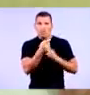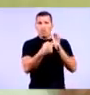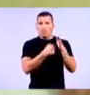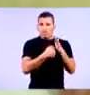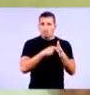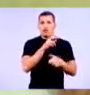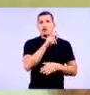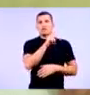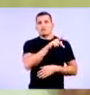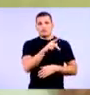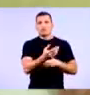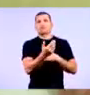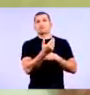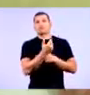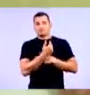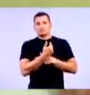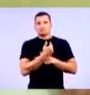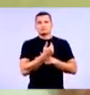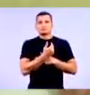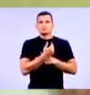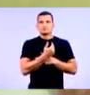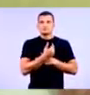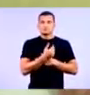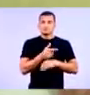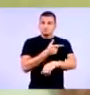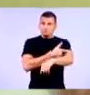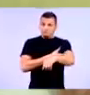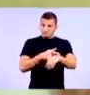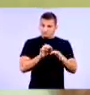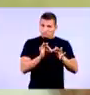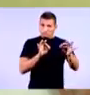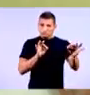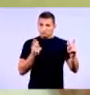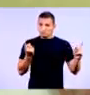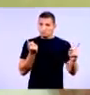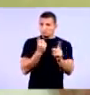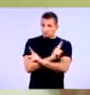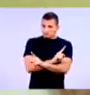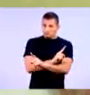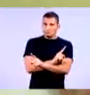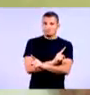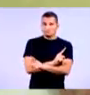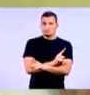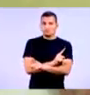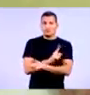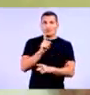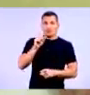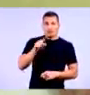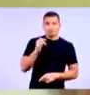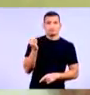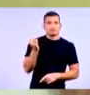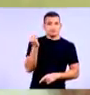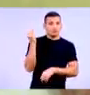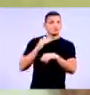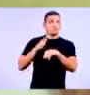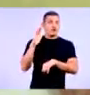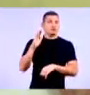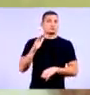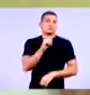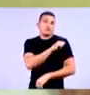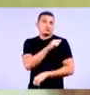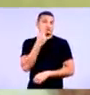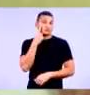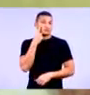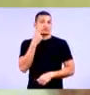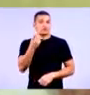instigar. Na educação à distância, né, se inverte esses papéis. Então, demanda muito mais do aluno do que do professor. O professor